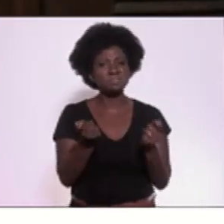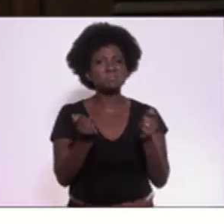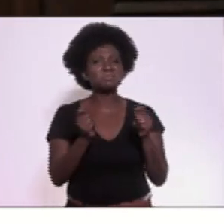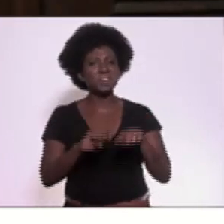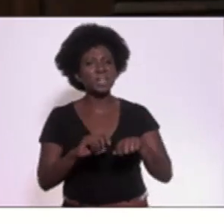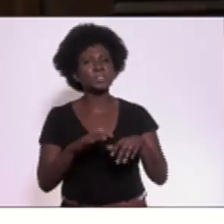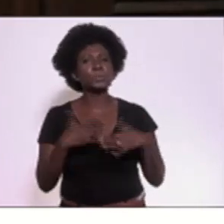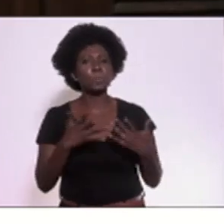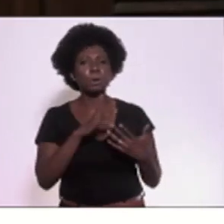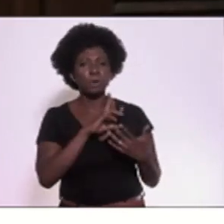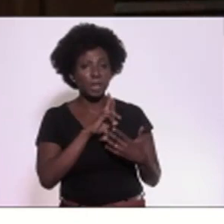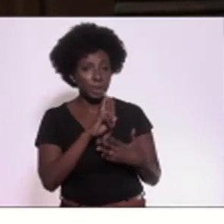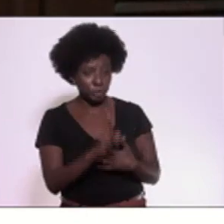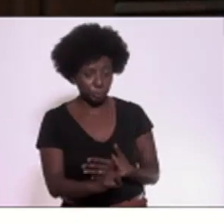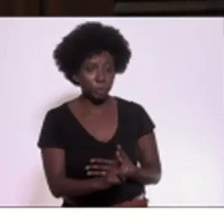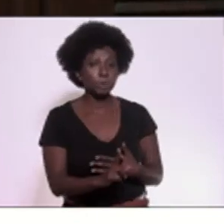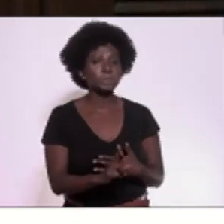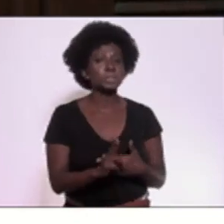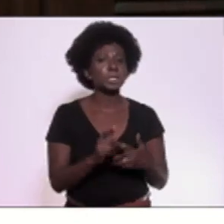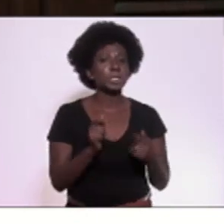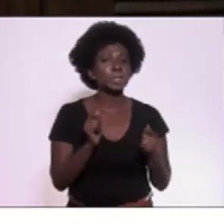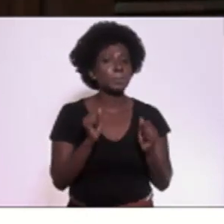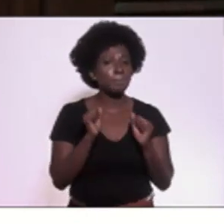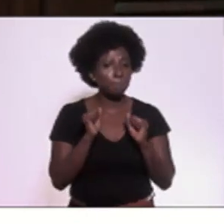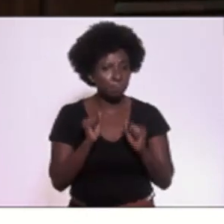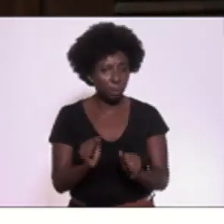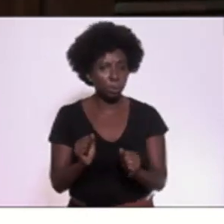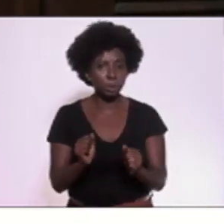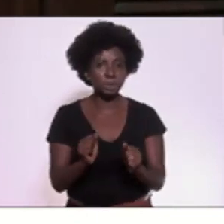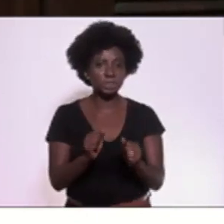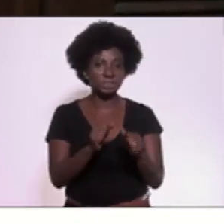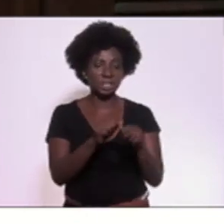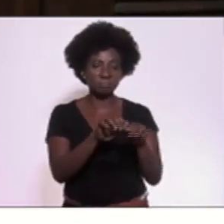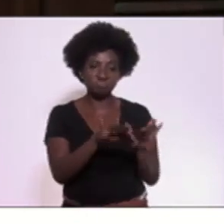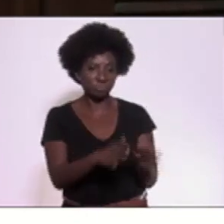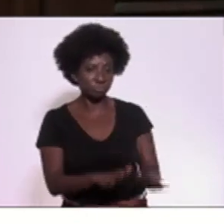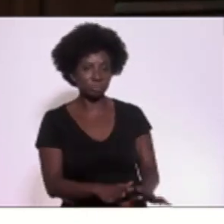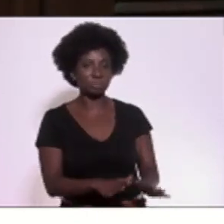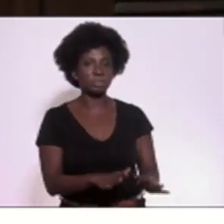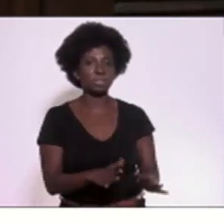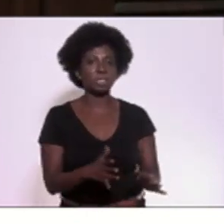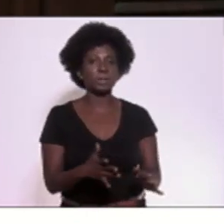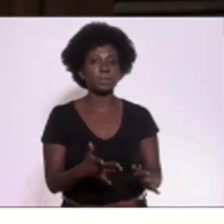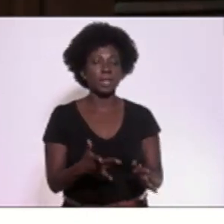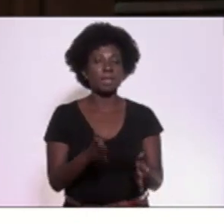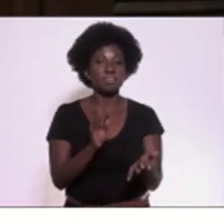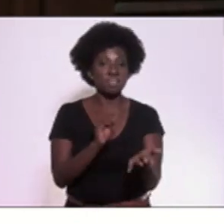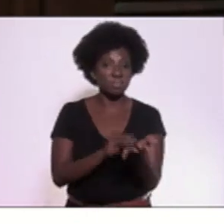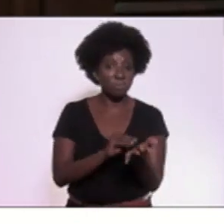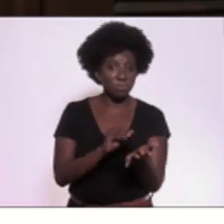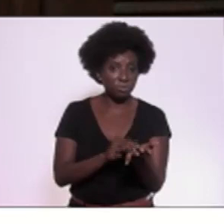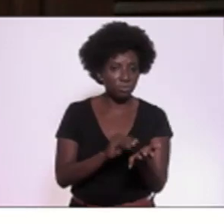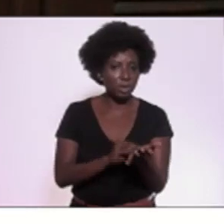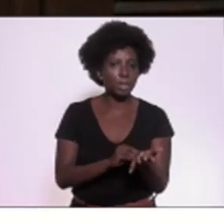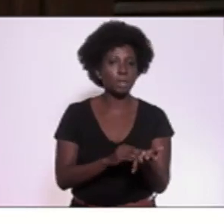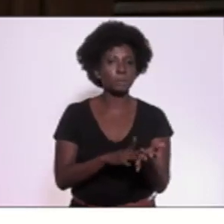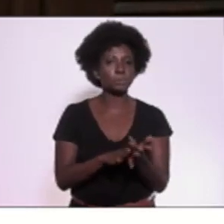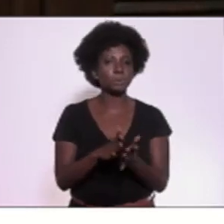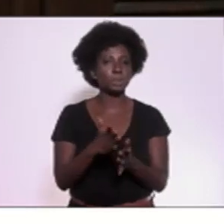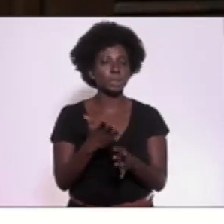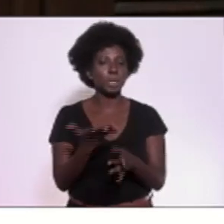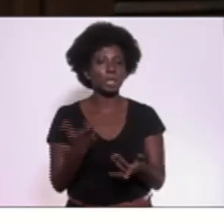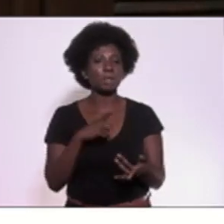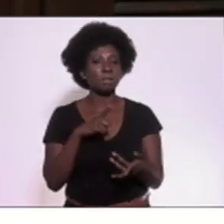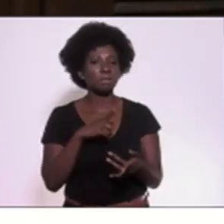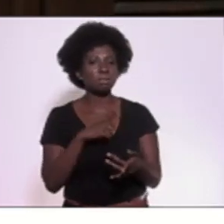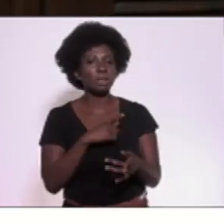ser nefasto quando nós lidamos com grupos que não são afeitos à democracia, a práticas democráticas